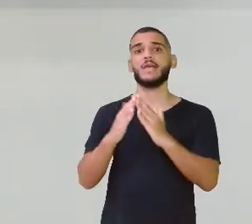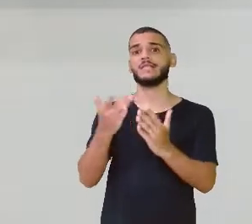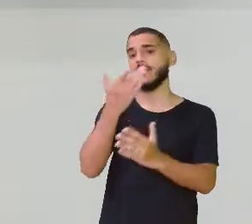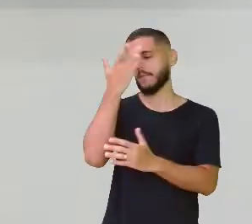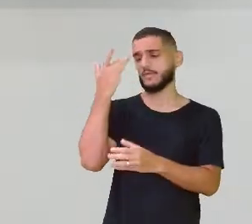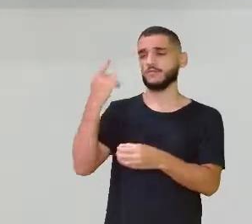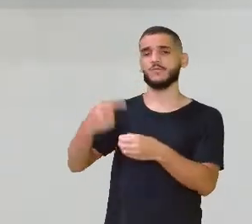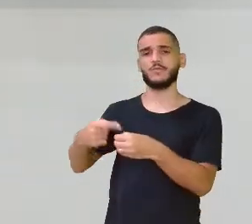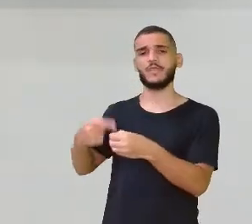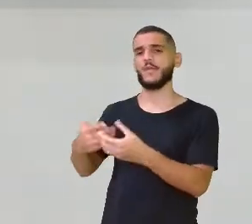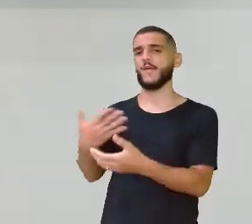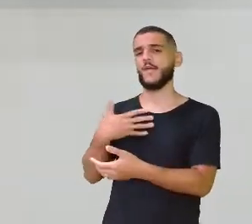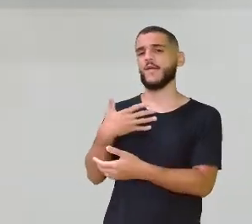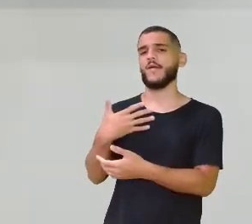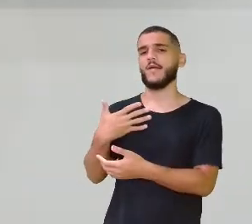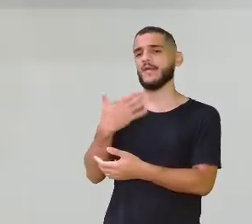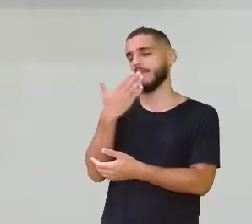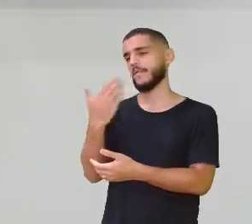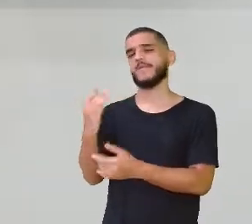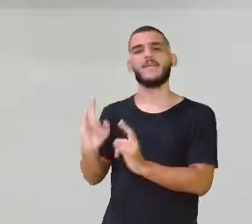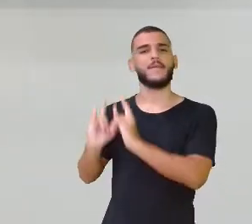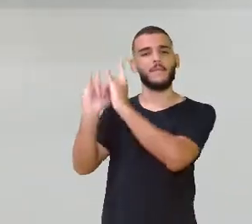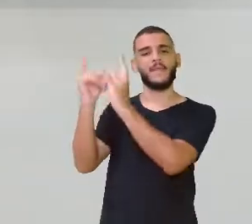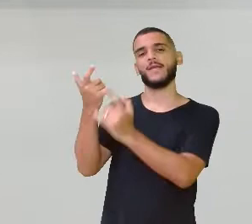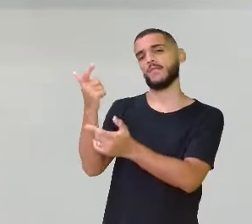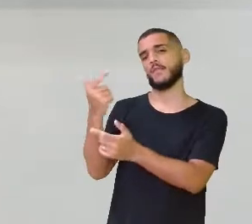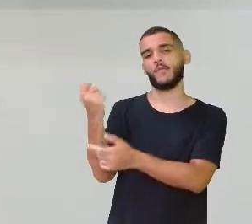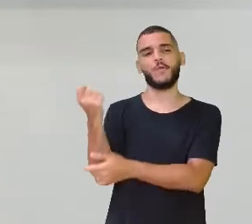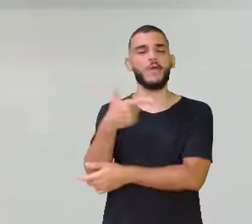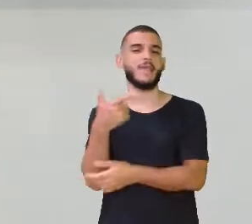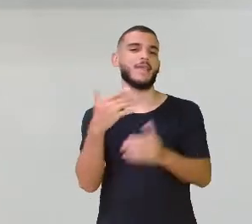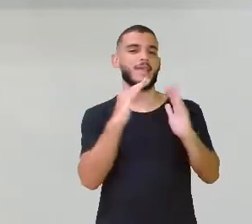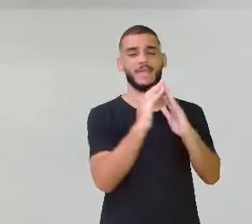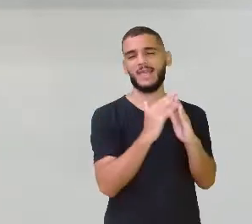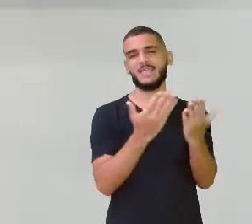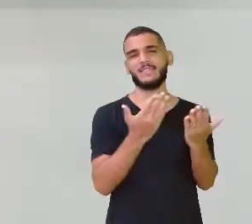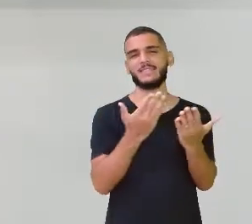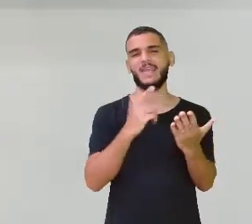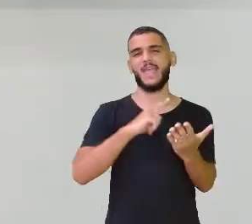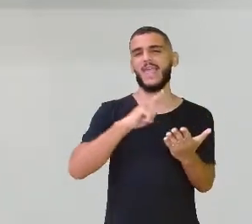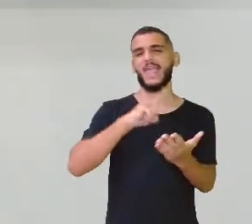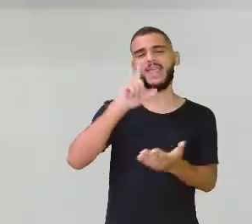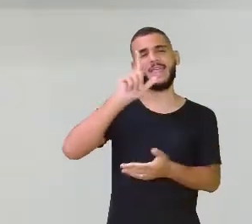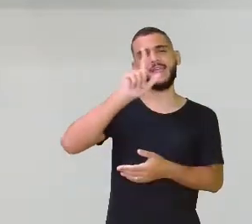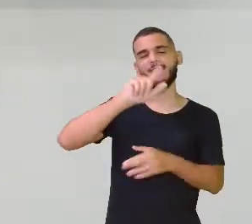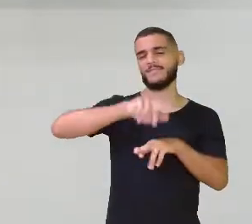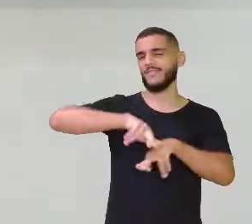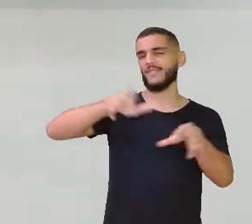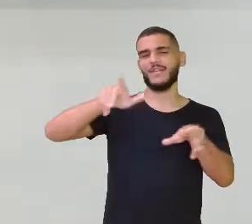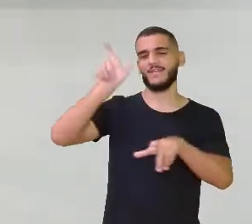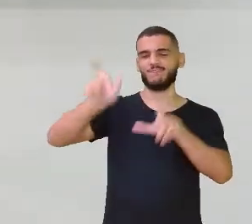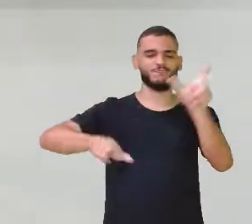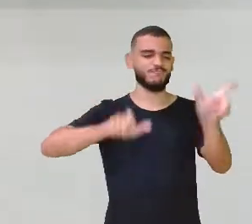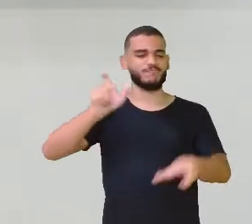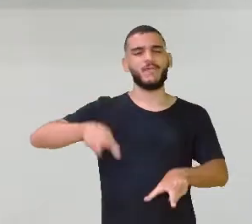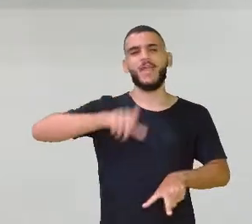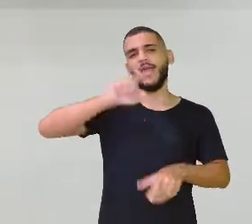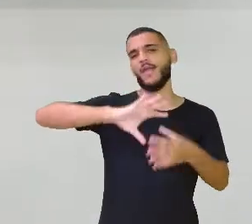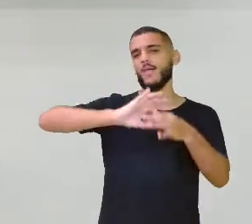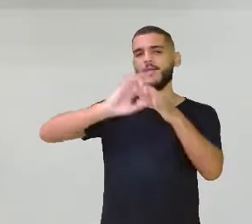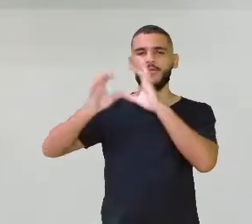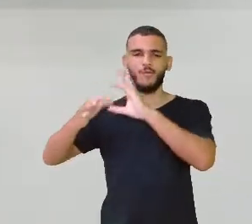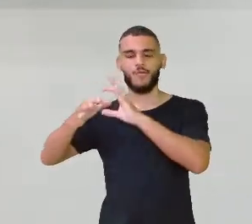interior que prefere morar em prédio do que morar em casa. Isso varia de uma pessoa para outra, tá certo? Depende muito do contexto em que ela